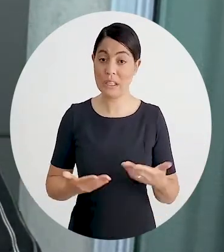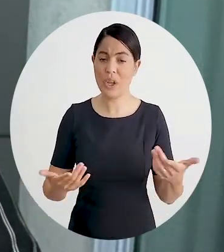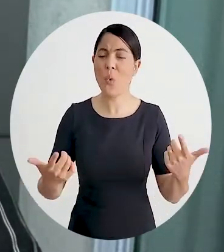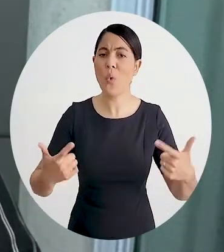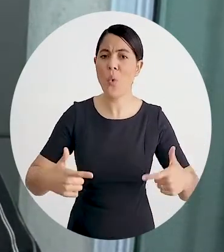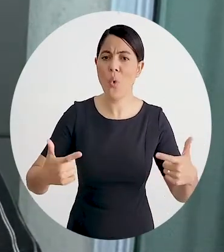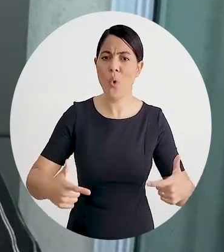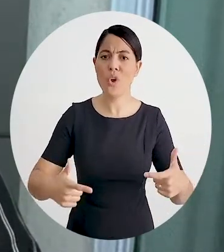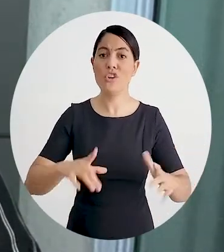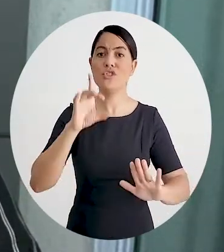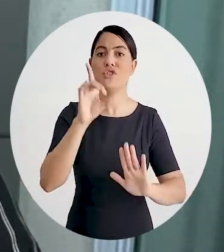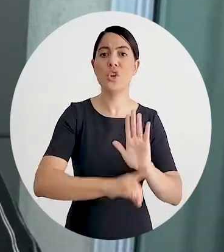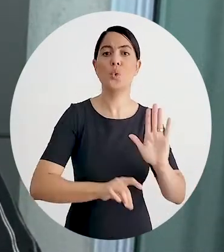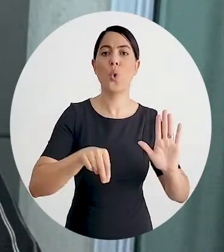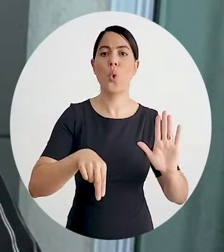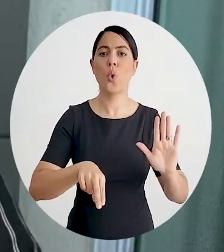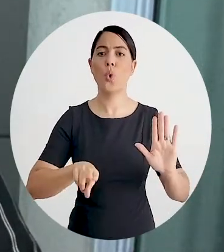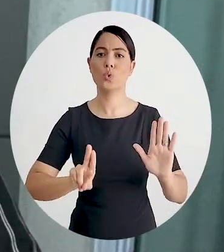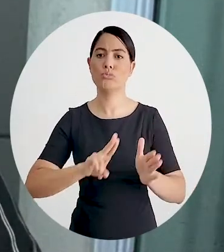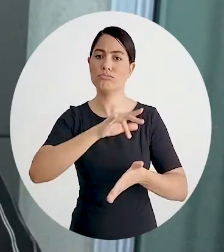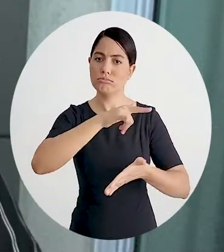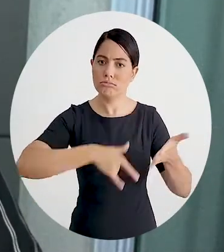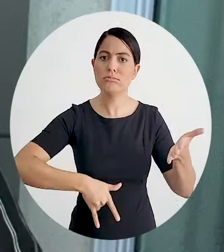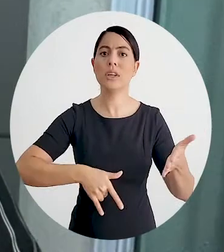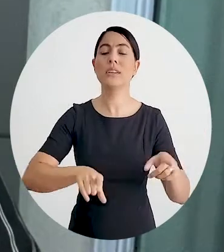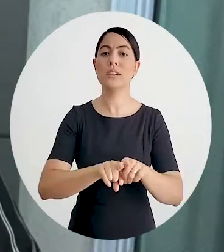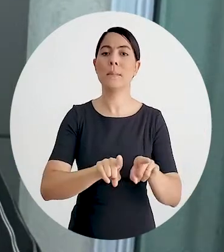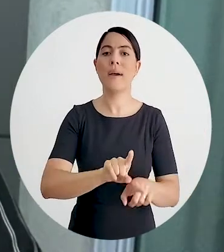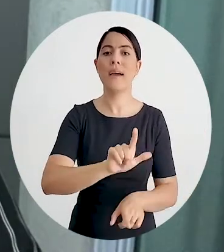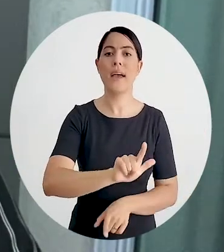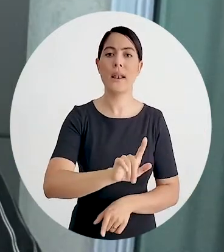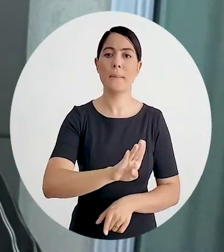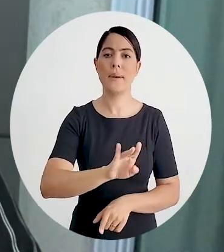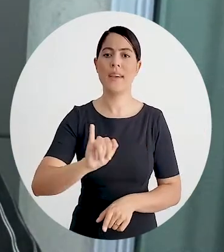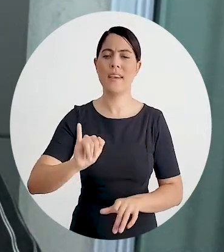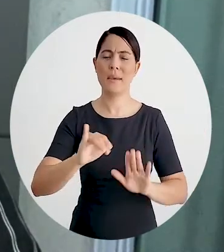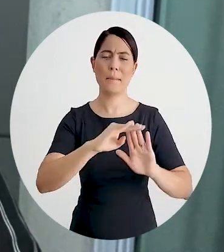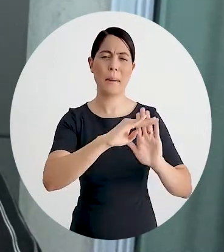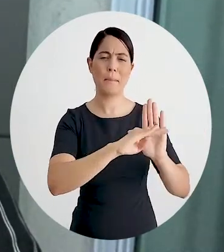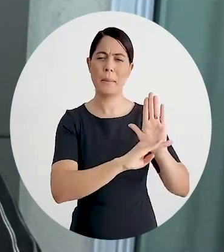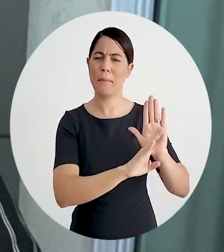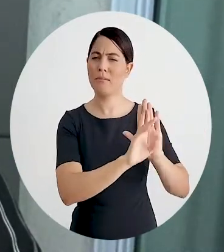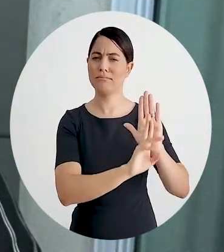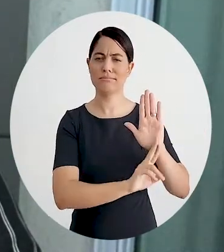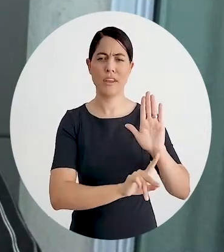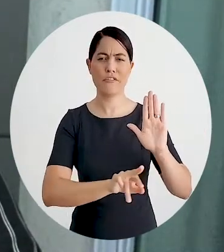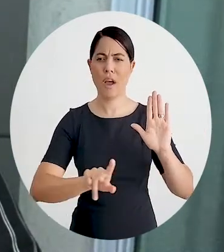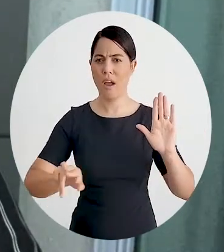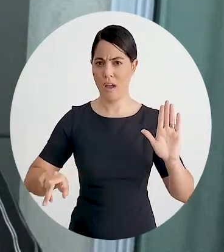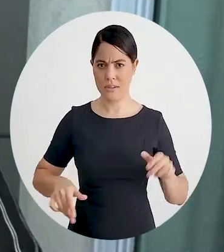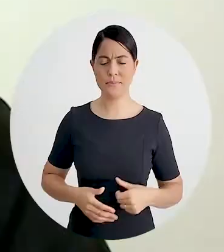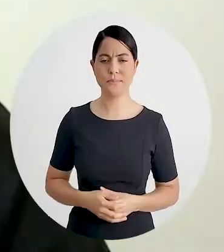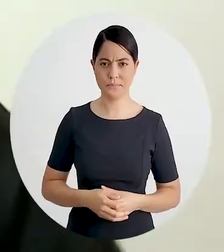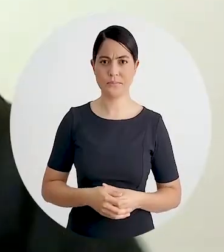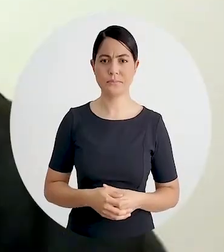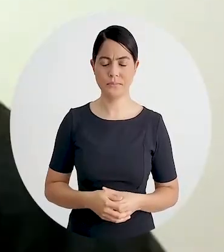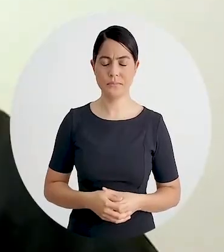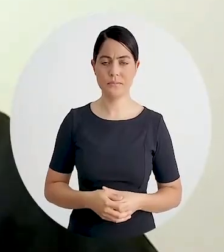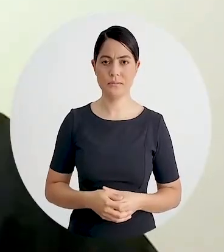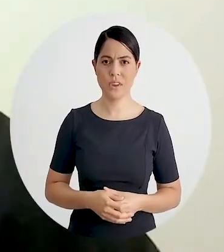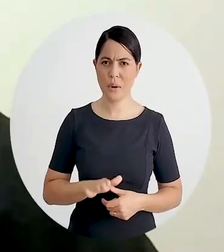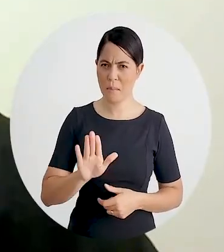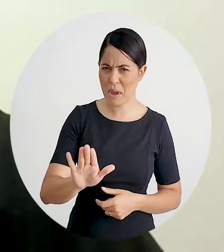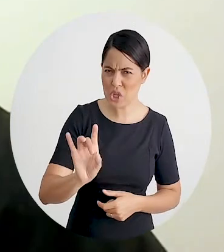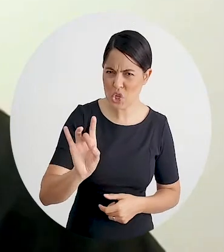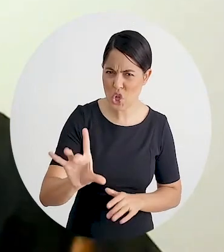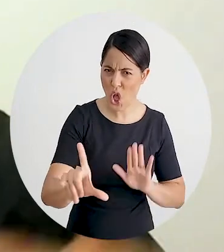da ONU sobre os Direitos da Pessoa com Deficiência, na Lei Brasileira de Inclusão e outras normas. Mas não